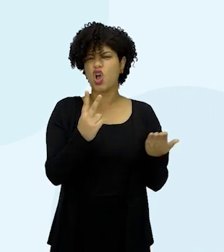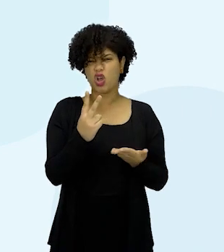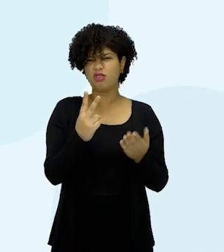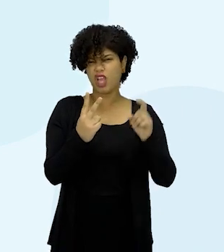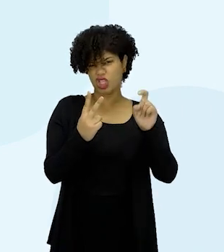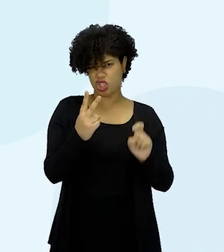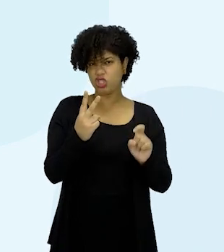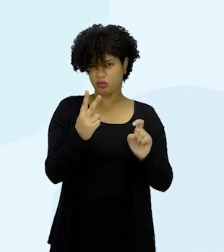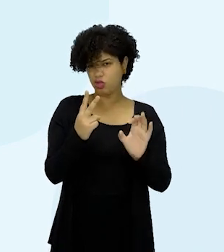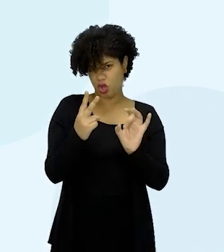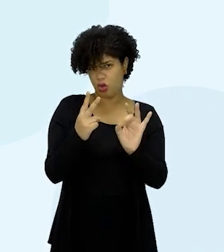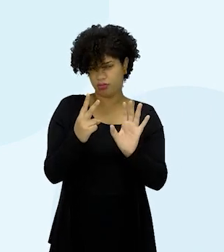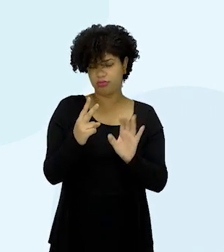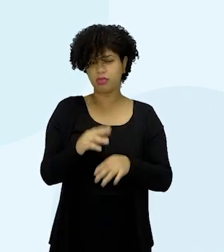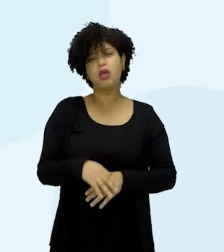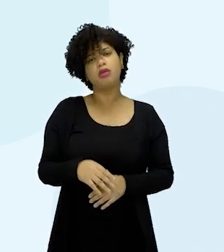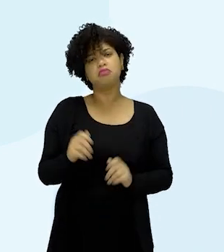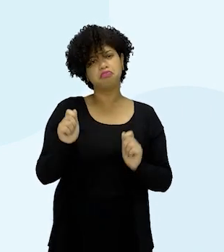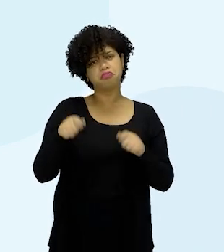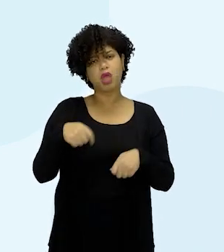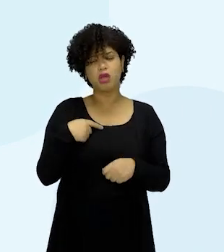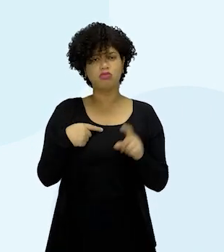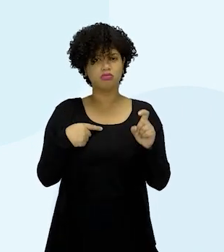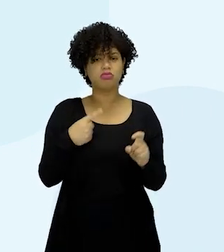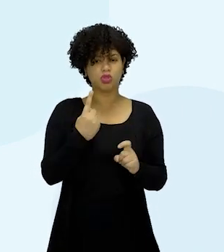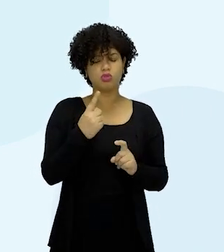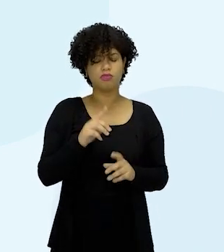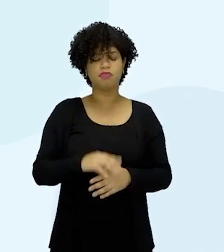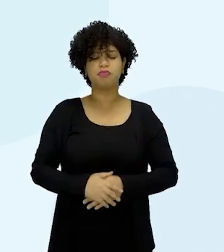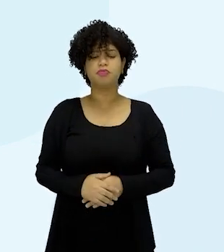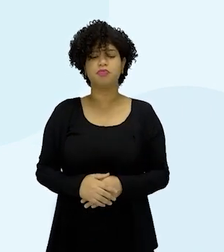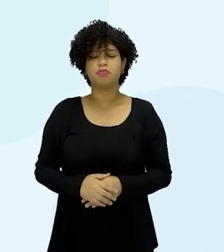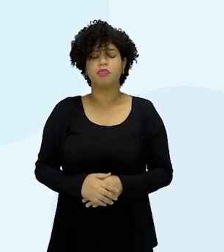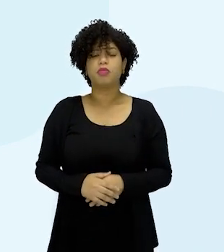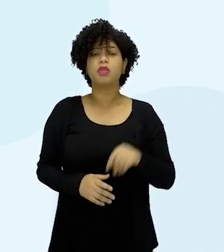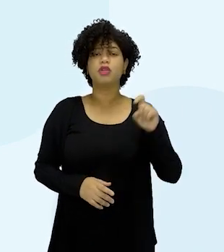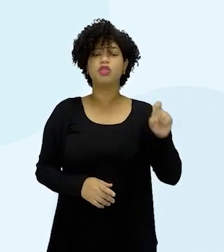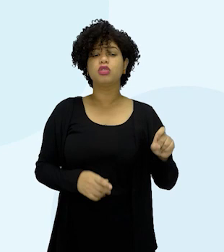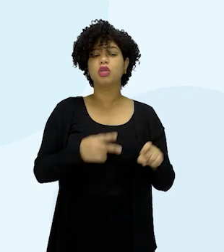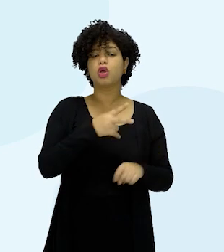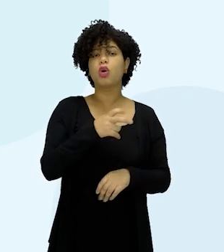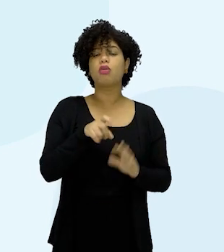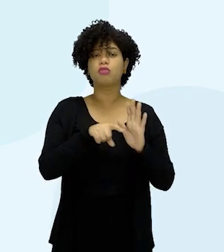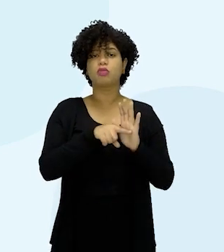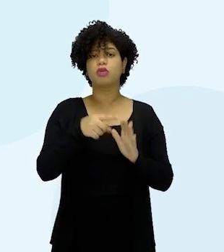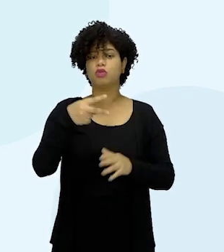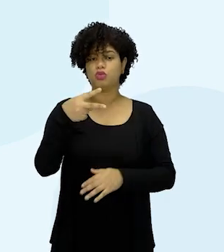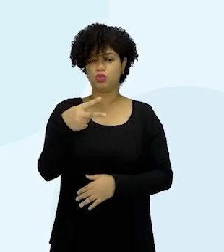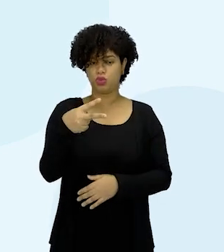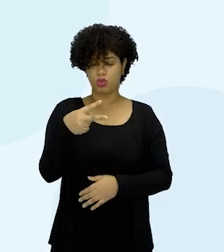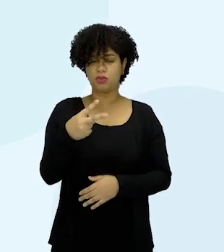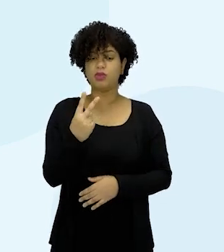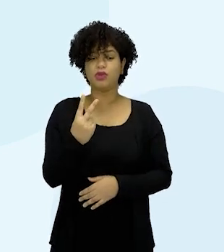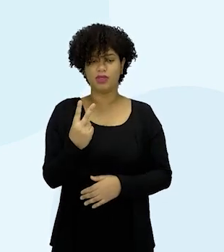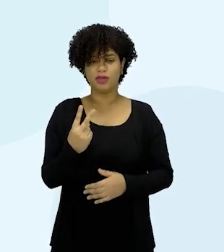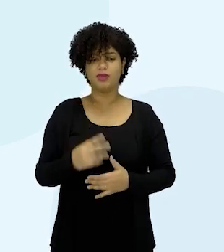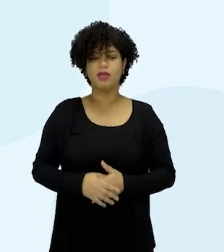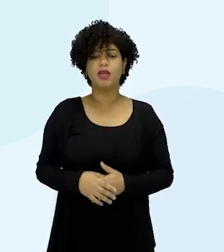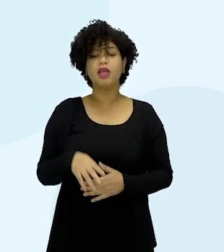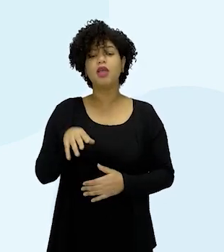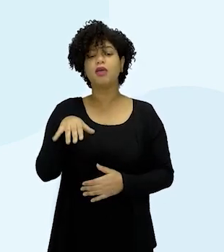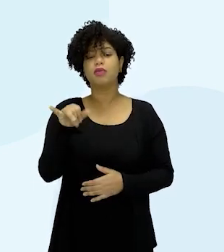chamar de x1 não, tá bom? Mas poderia também, não tem problema. Então nesse caso o meu x vale menos 2. O meu y, ele vem